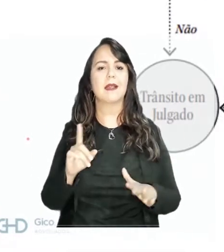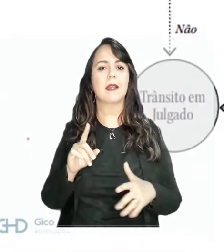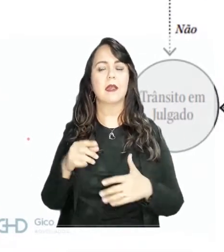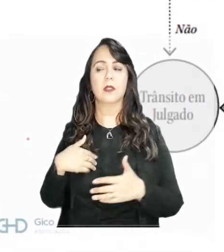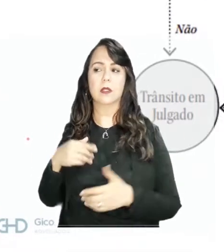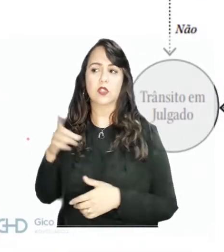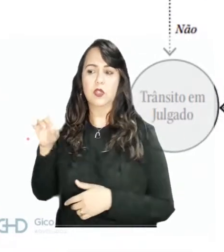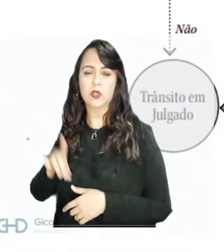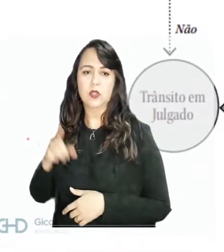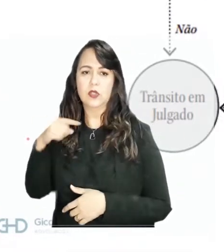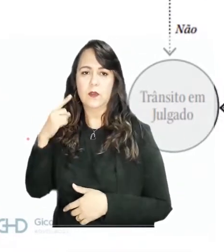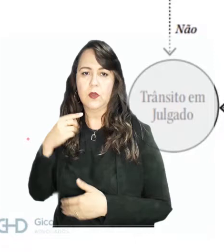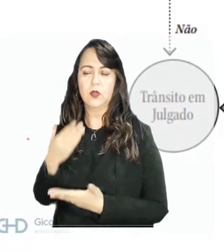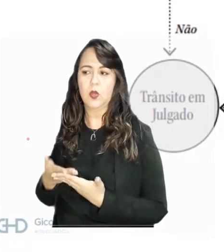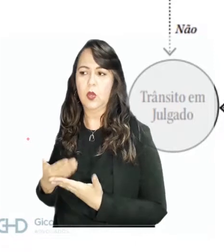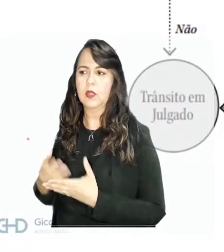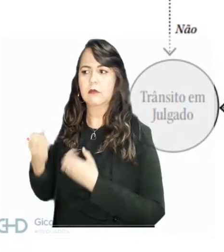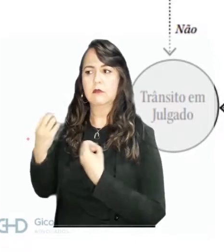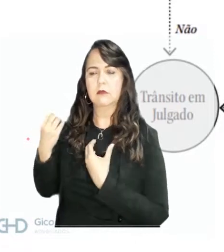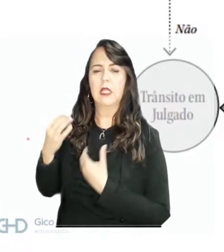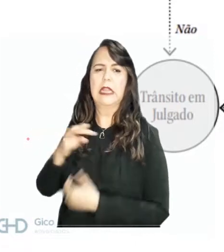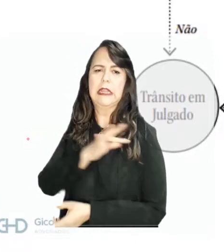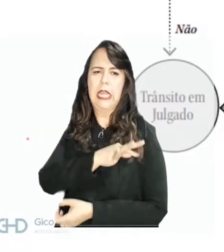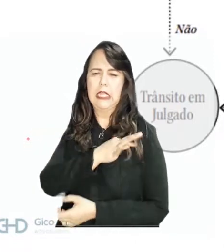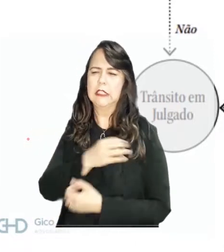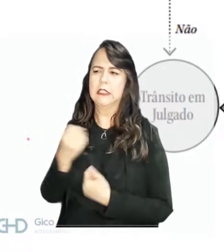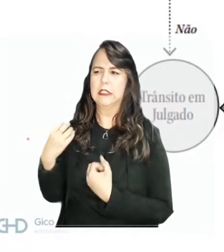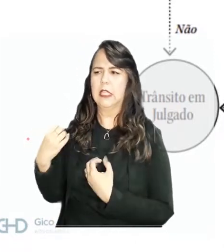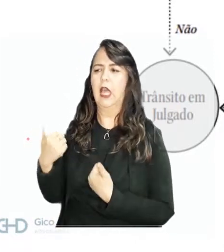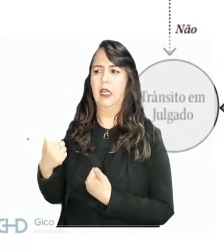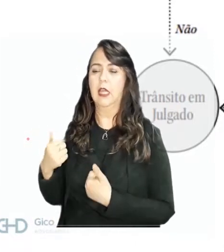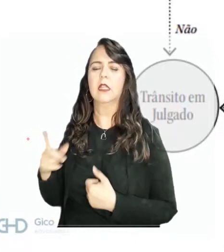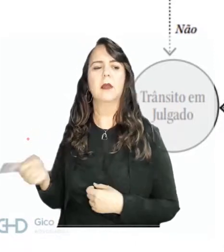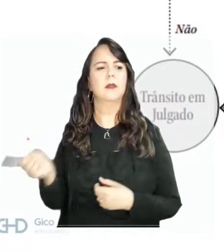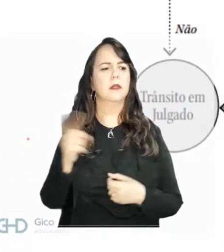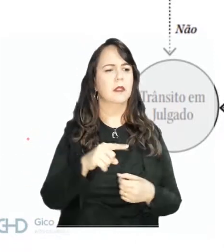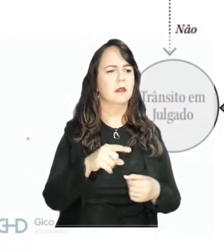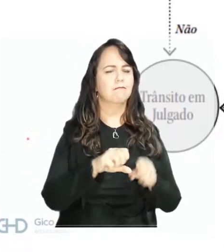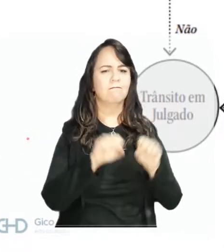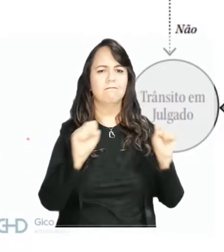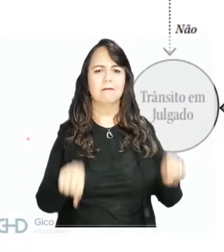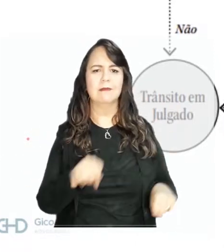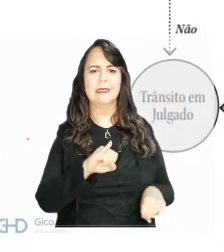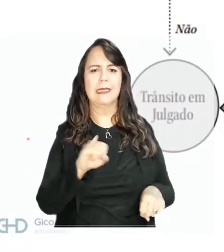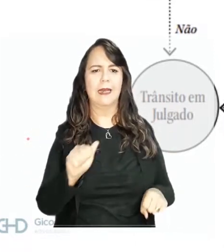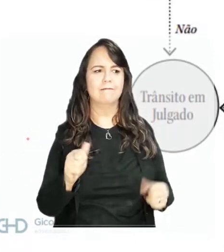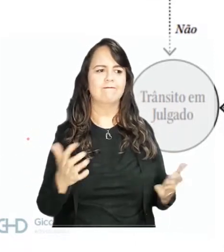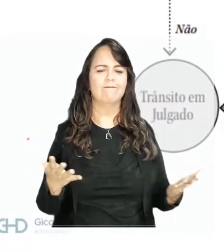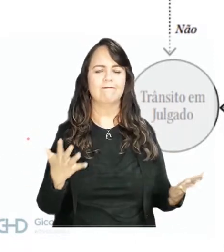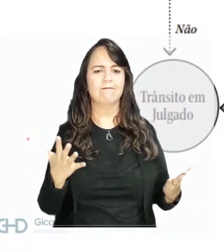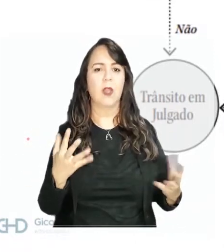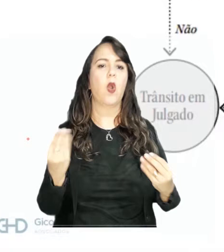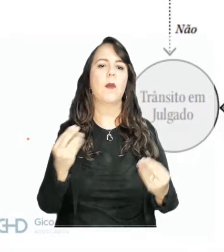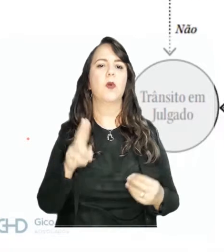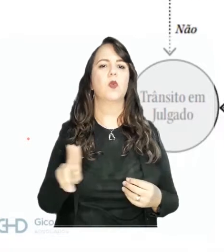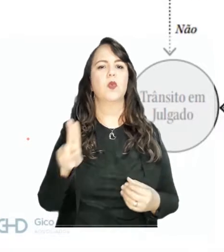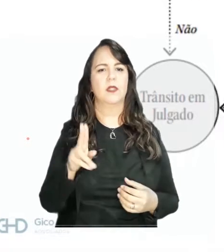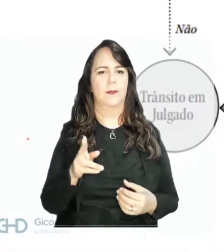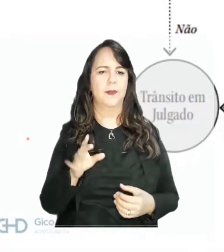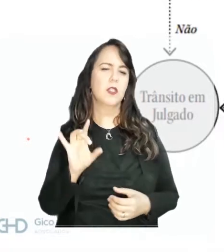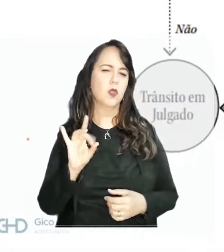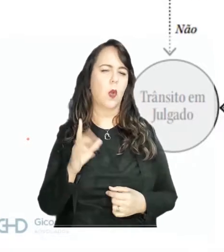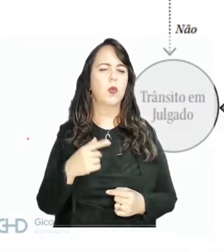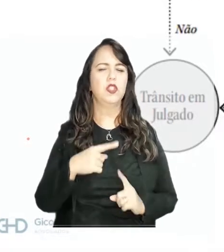aí, esse é o mote que eu vou tentar usar. Esse é só um exemplo do tipo de questão que a gente poderia... A gente vai precisar de